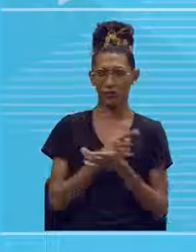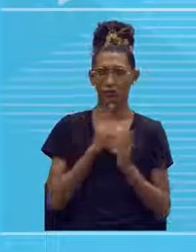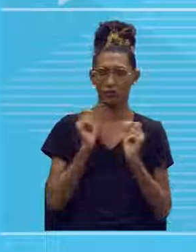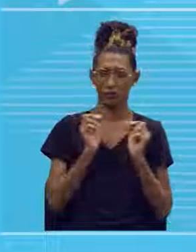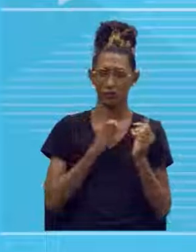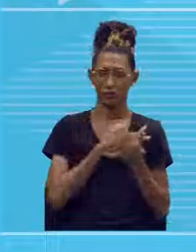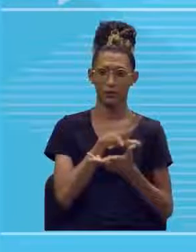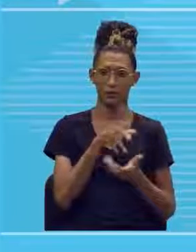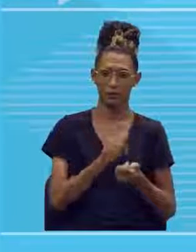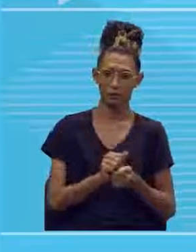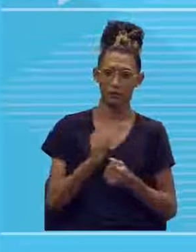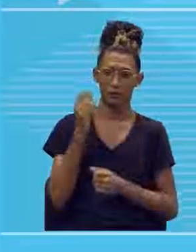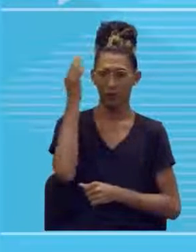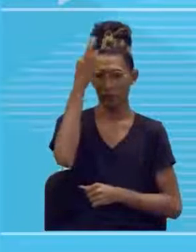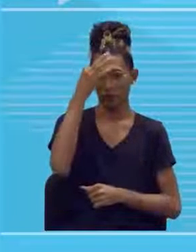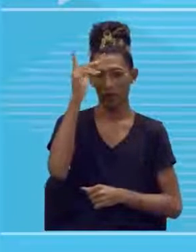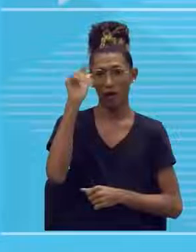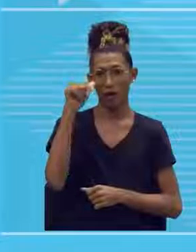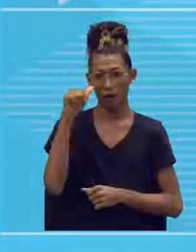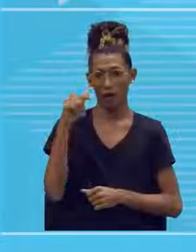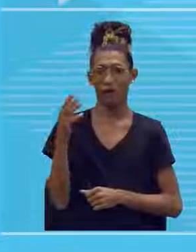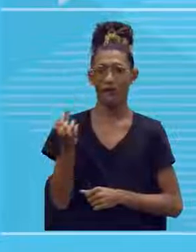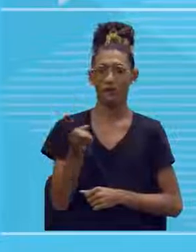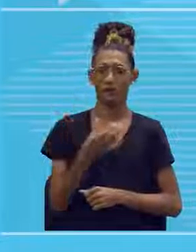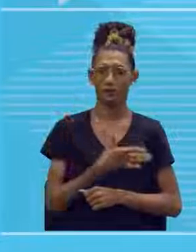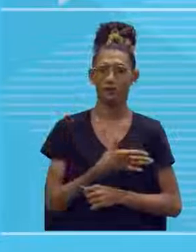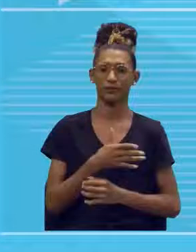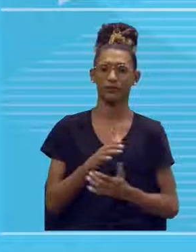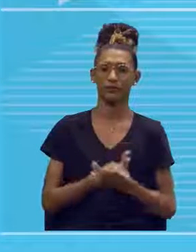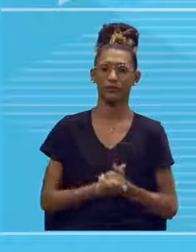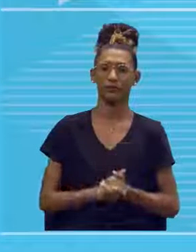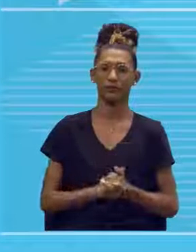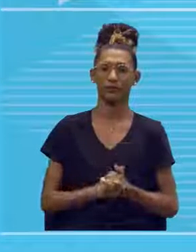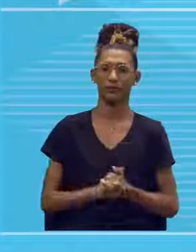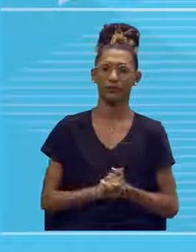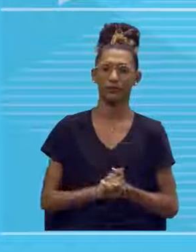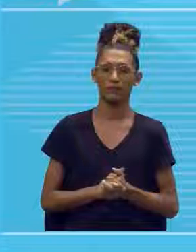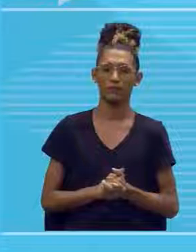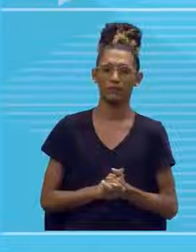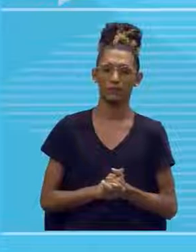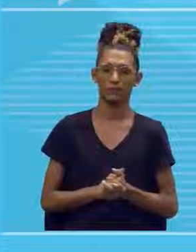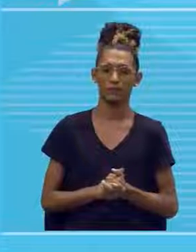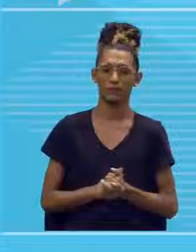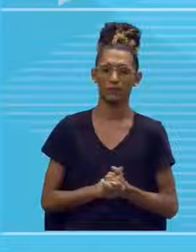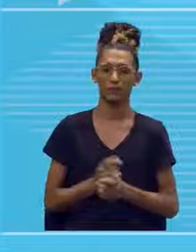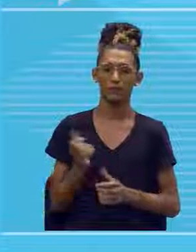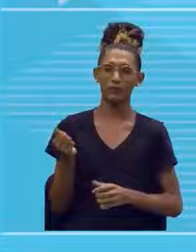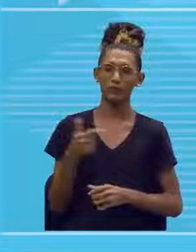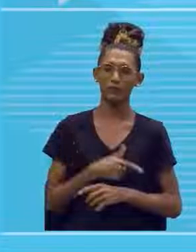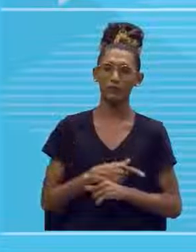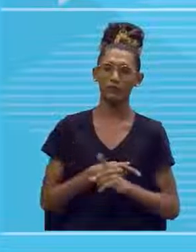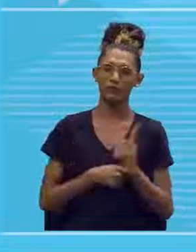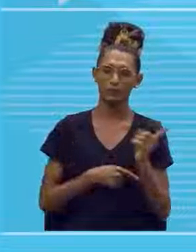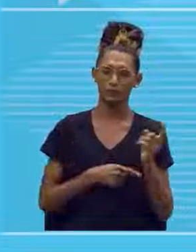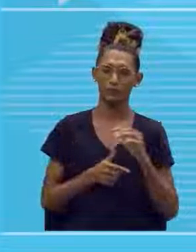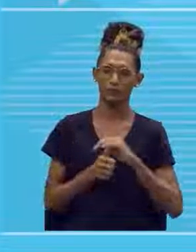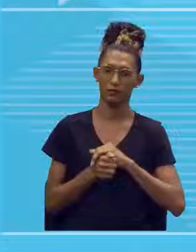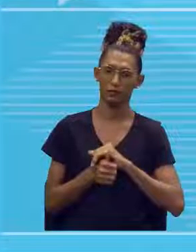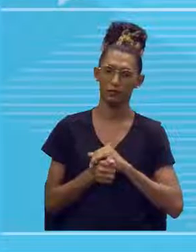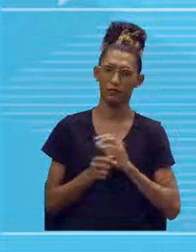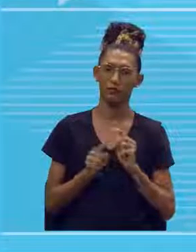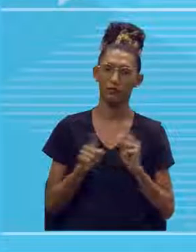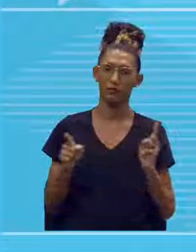Então essa teoria já é bem mais recente é mais recente do que essa da Tartaruga cósmica Tá